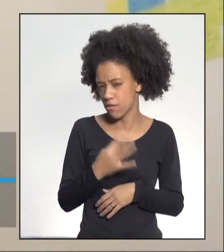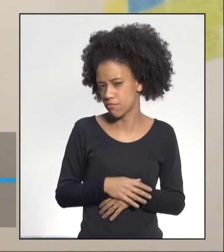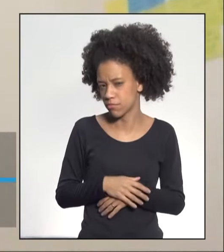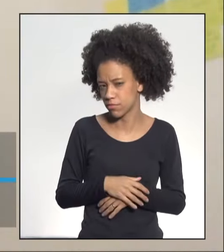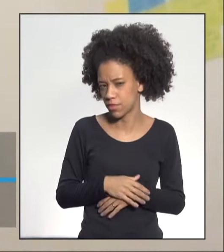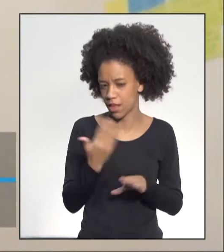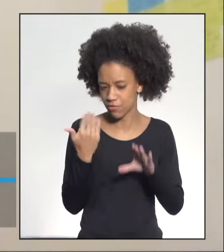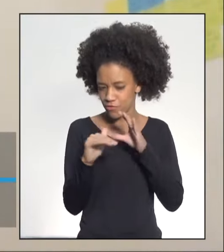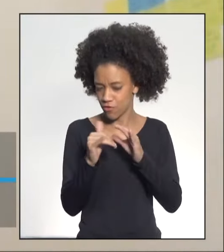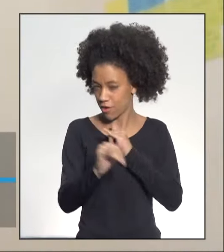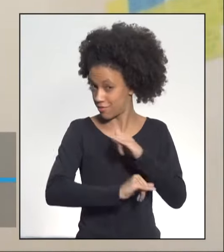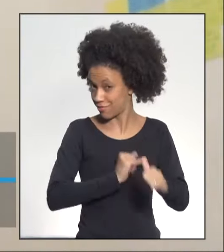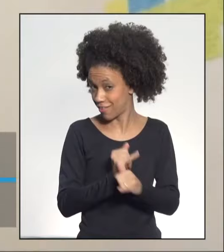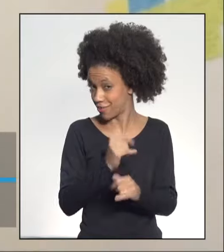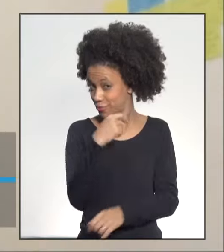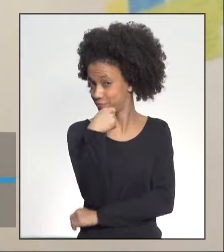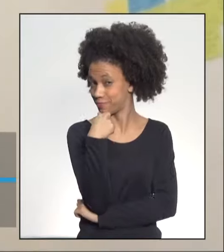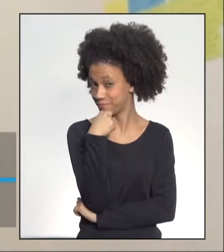internet?